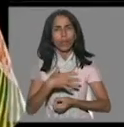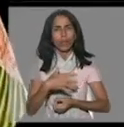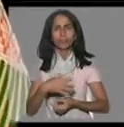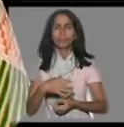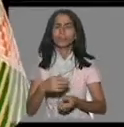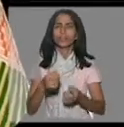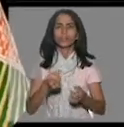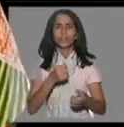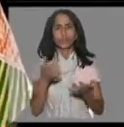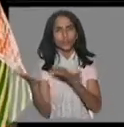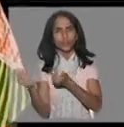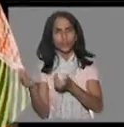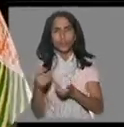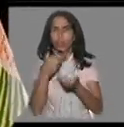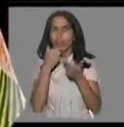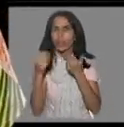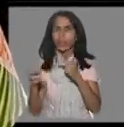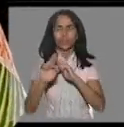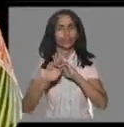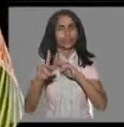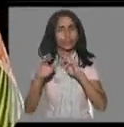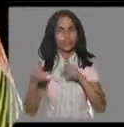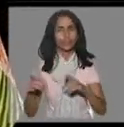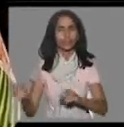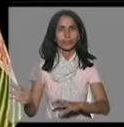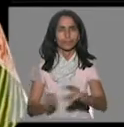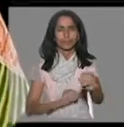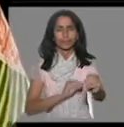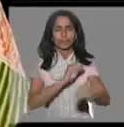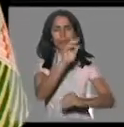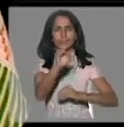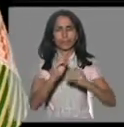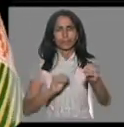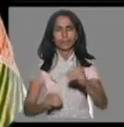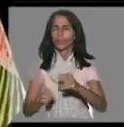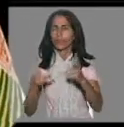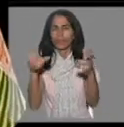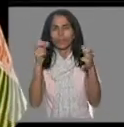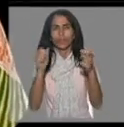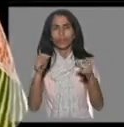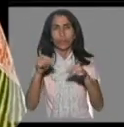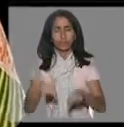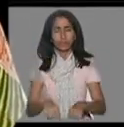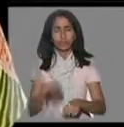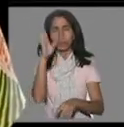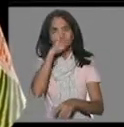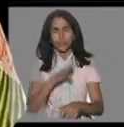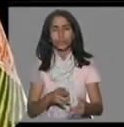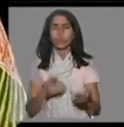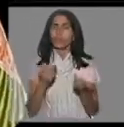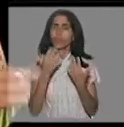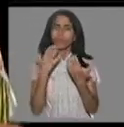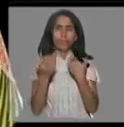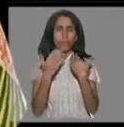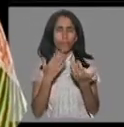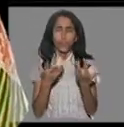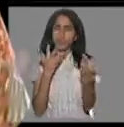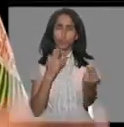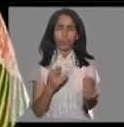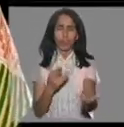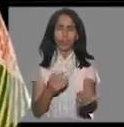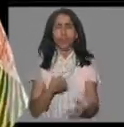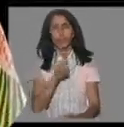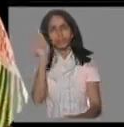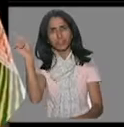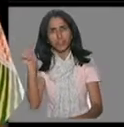mundo inteiro, falando várias línguas, se deslocando, falando dos mesmos temas que a gente está falando aqui no Brasil agora, dos mesmos temas que